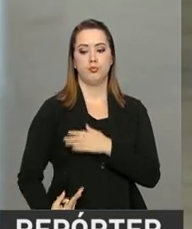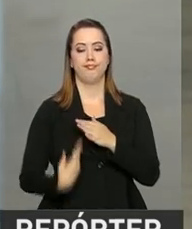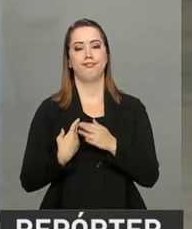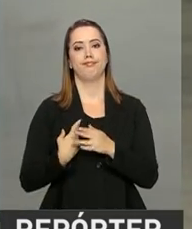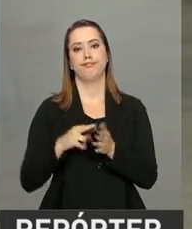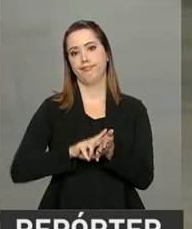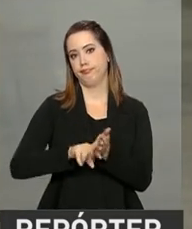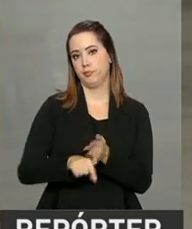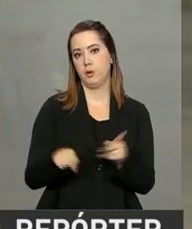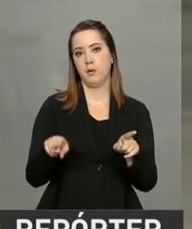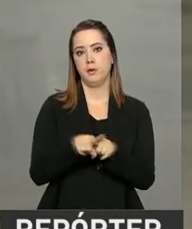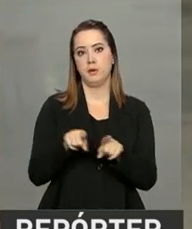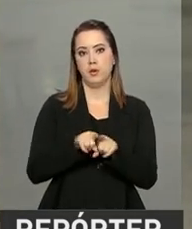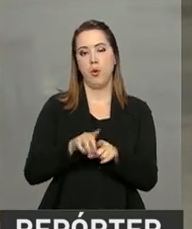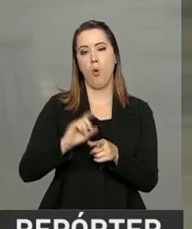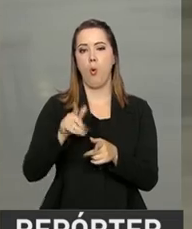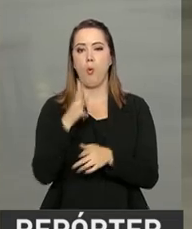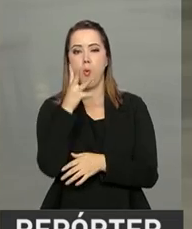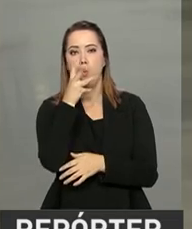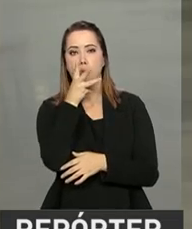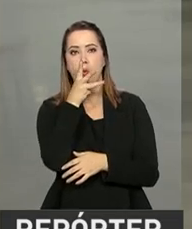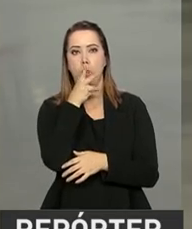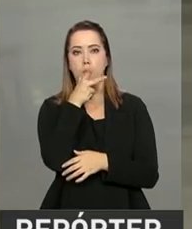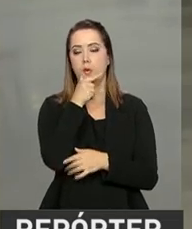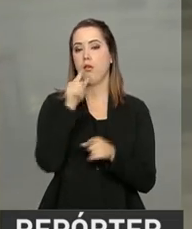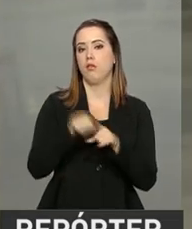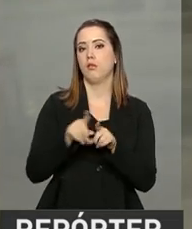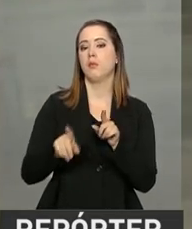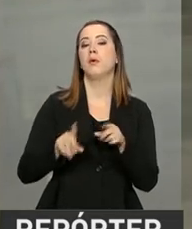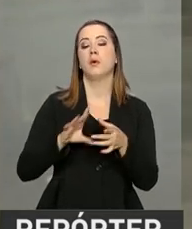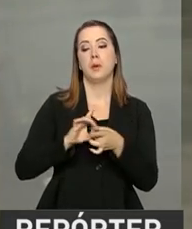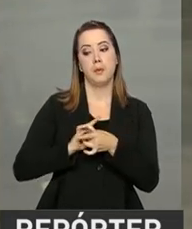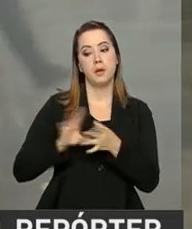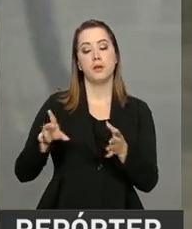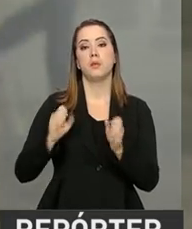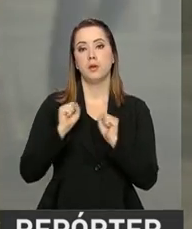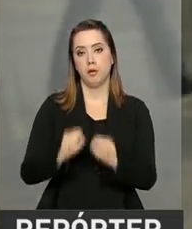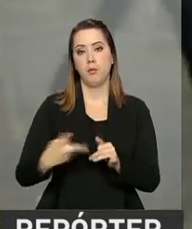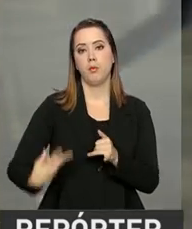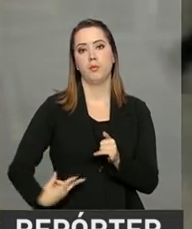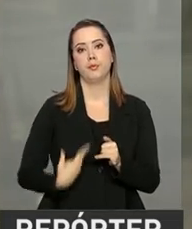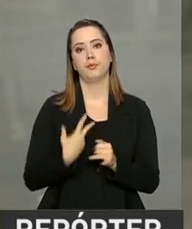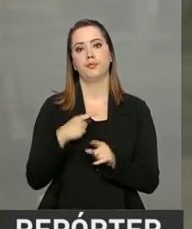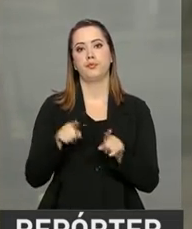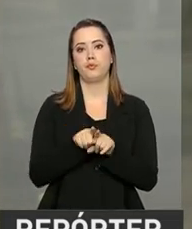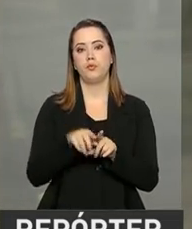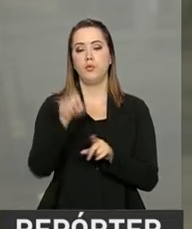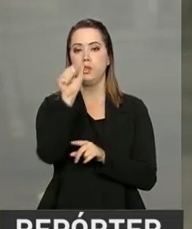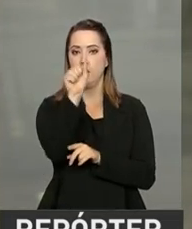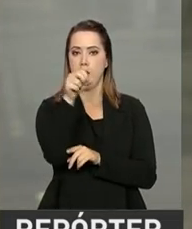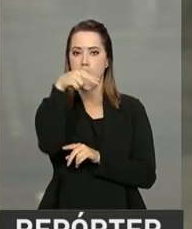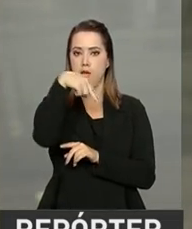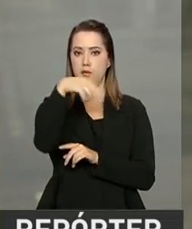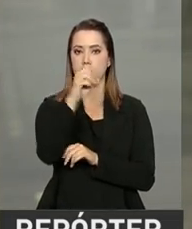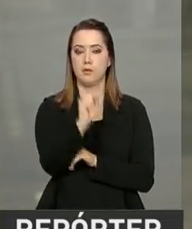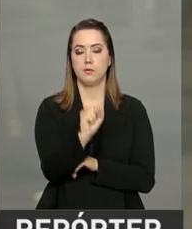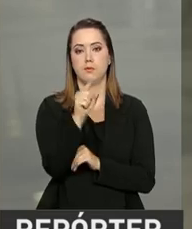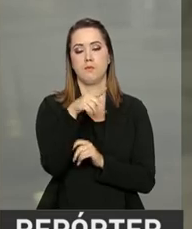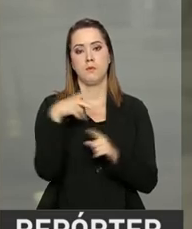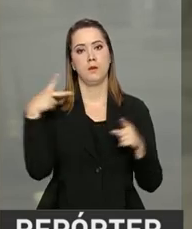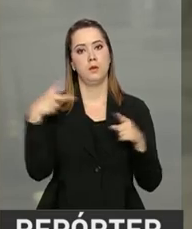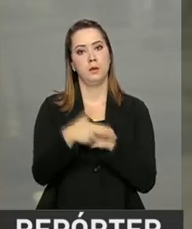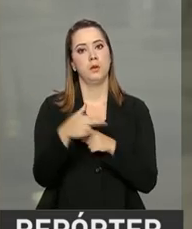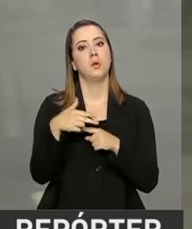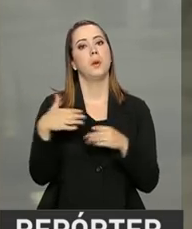liberação a medida faz parte do monitoramento periódico feito pela Agência Nacional de saúde suplementar ans a